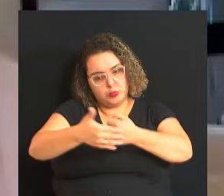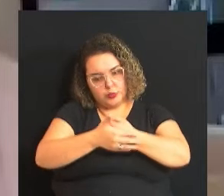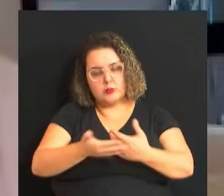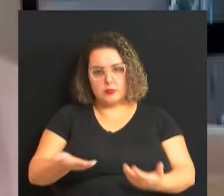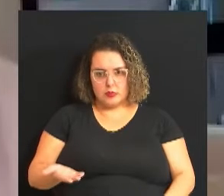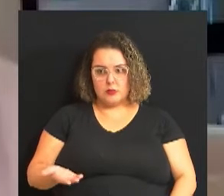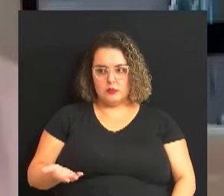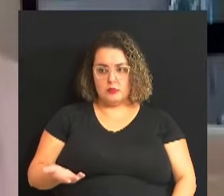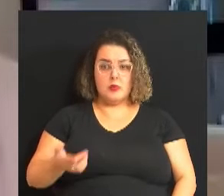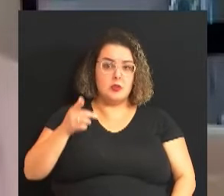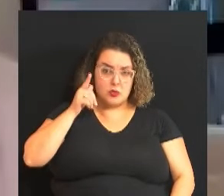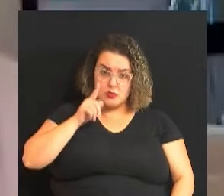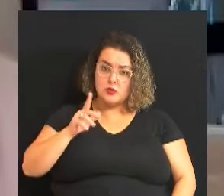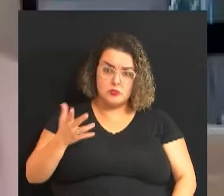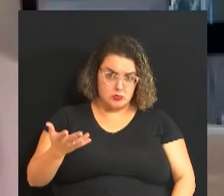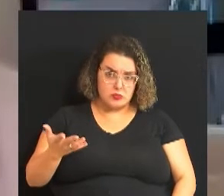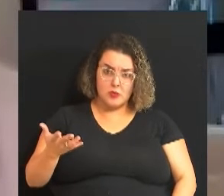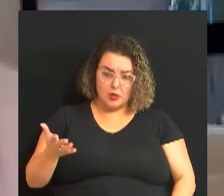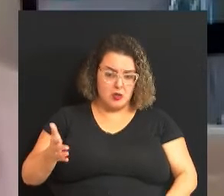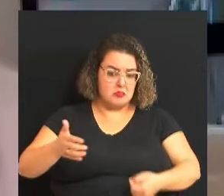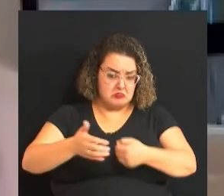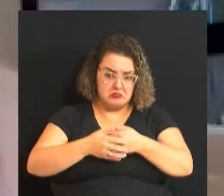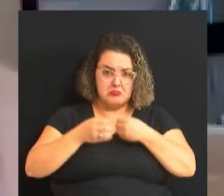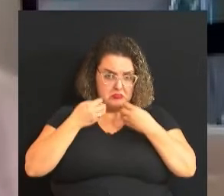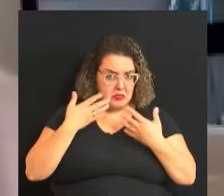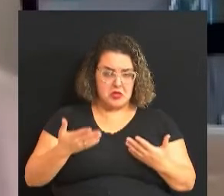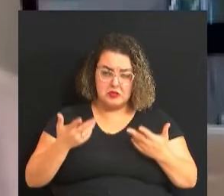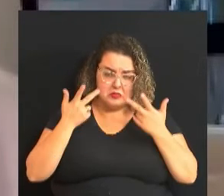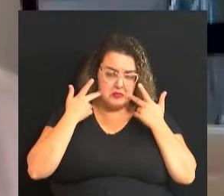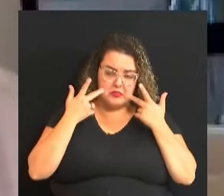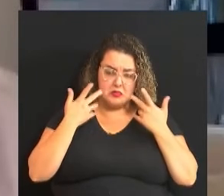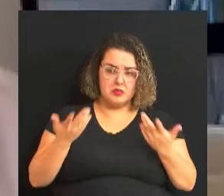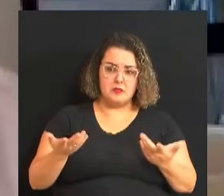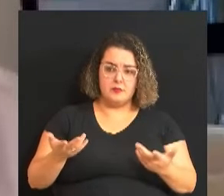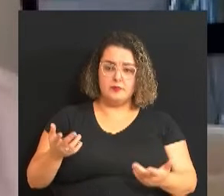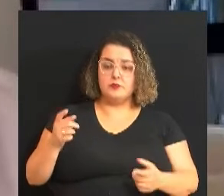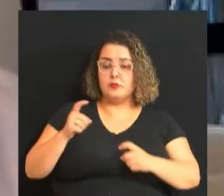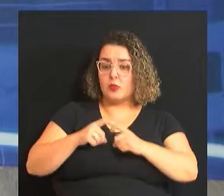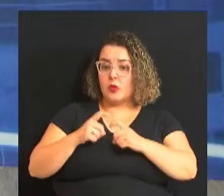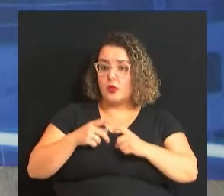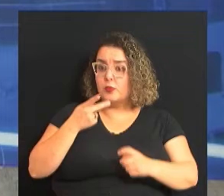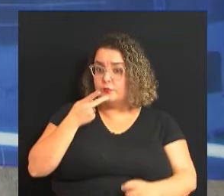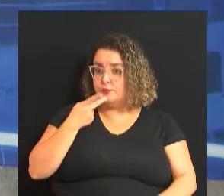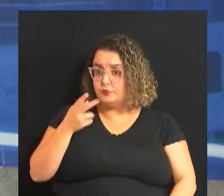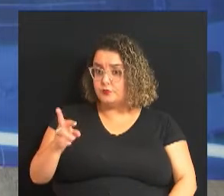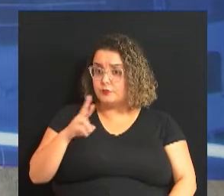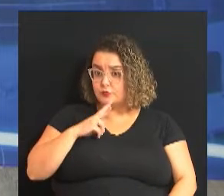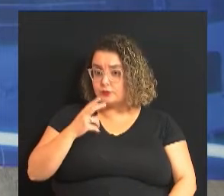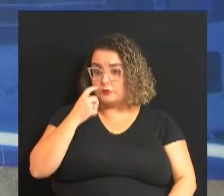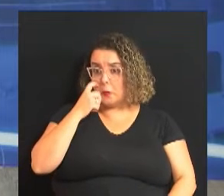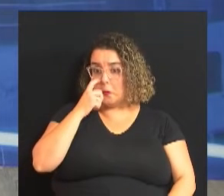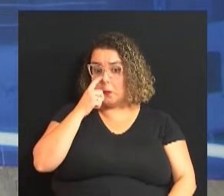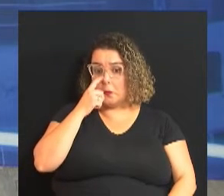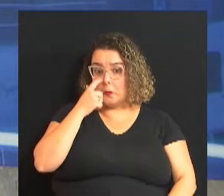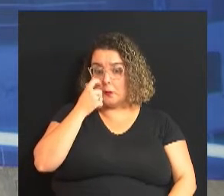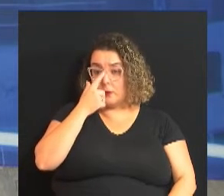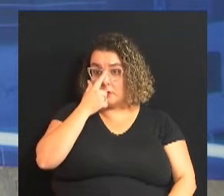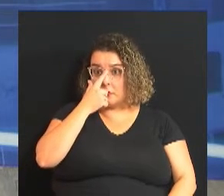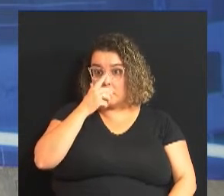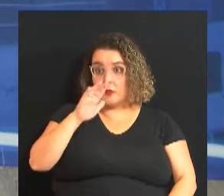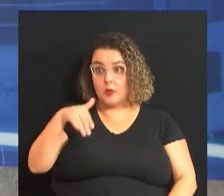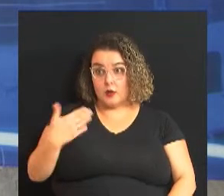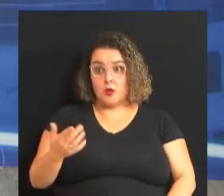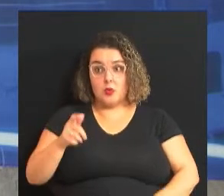consegue esconder muito bem, com muita tranquilidade. Doutor, o senhor disse numa resposta aí anterior que quando a